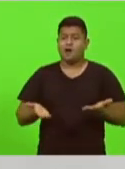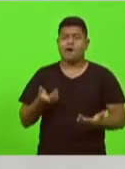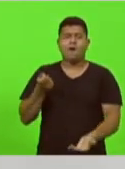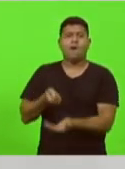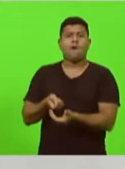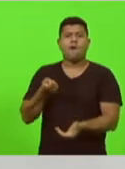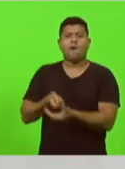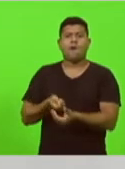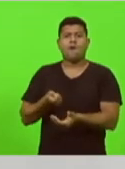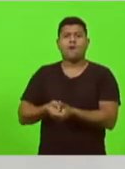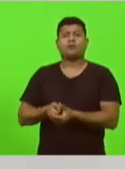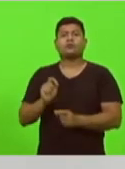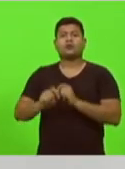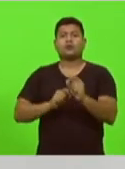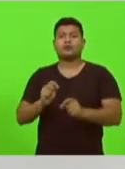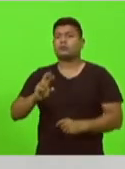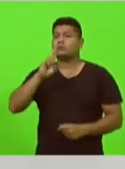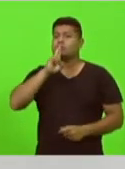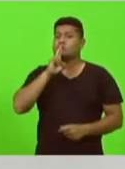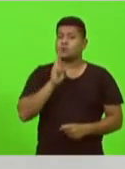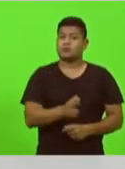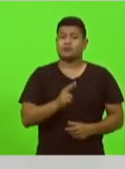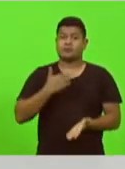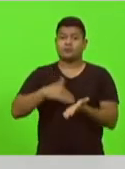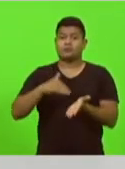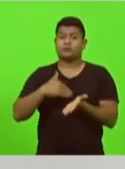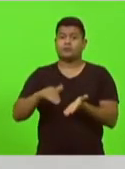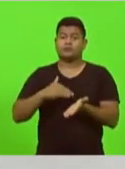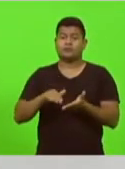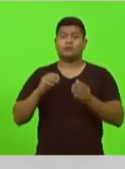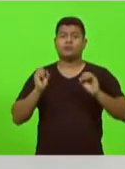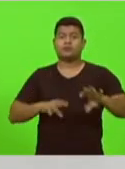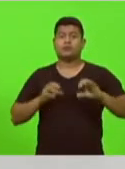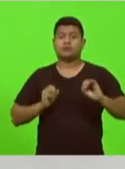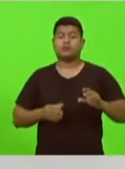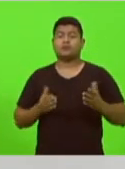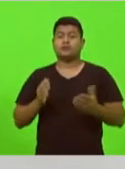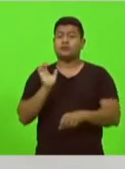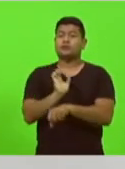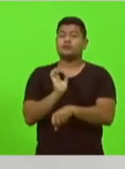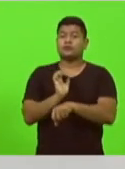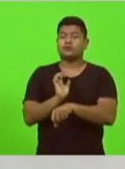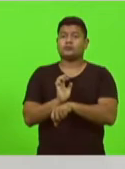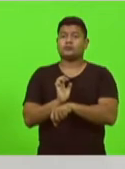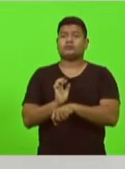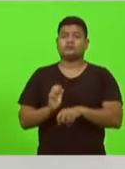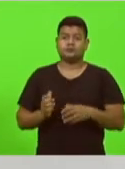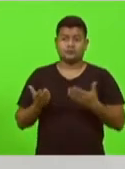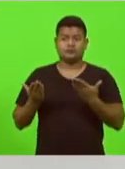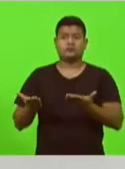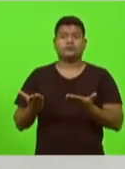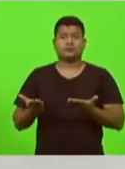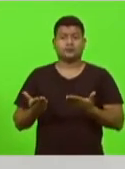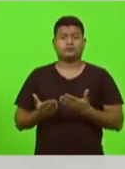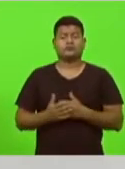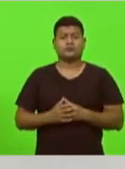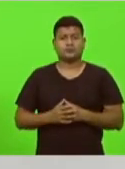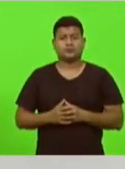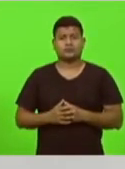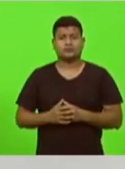um posicionamento da Secretaria de Educação do Estado sobre esse tipo de conduta aqui.